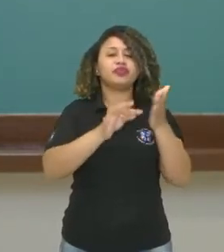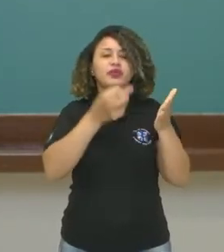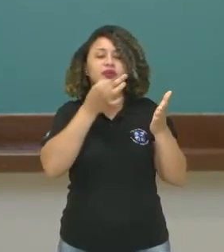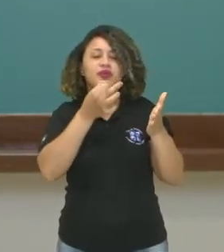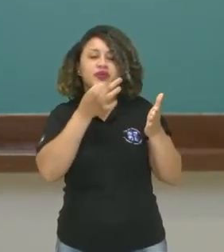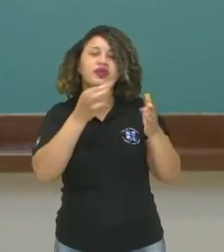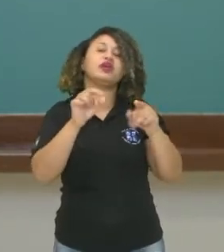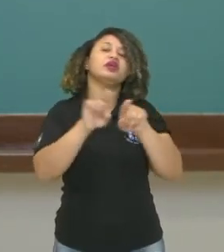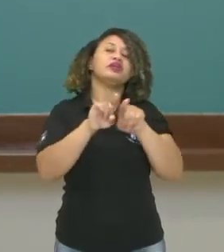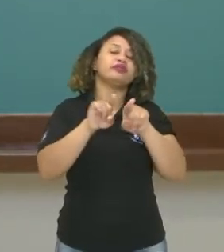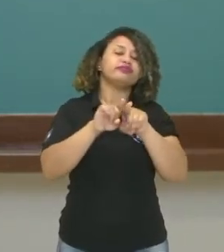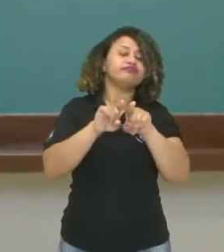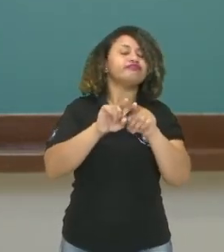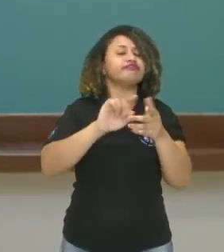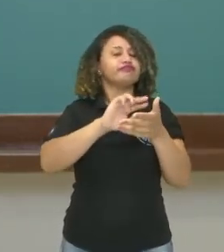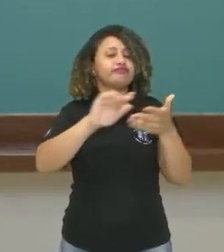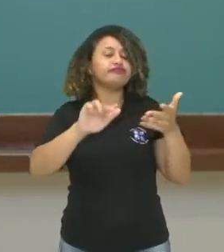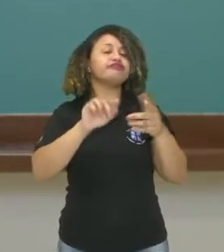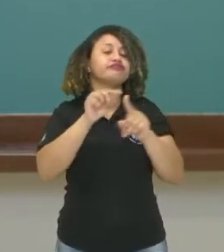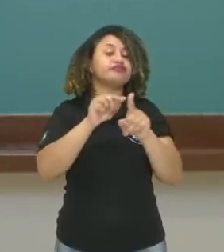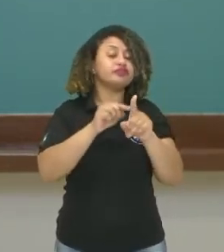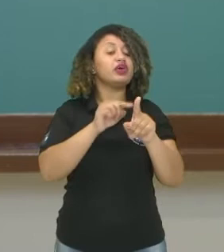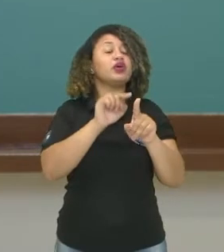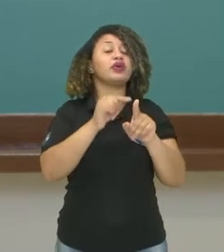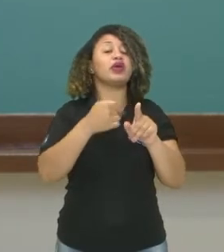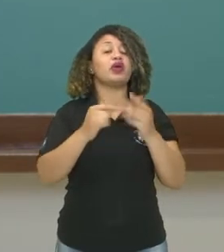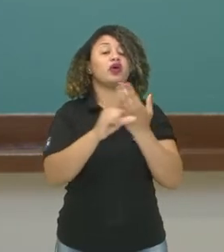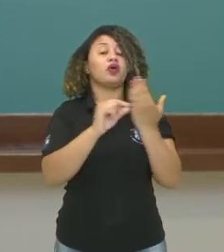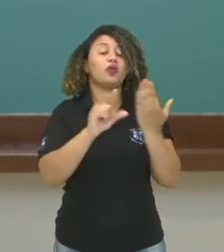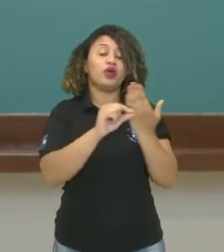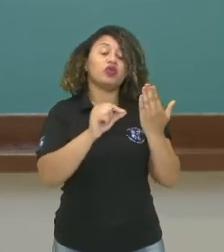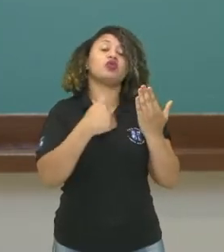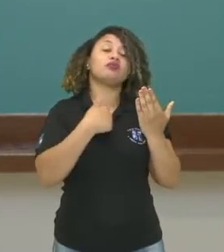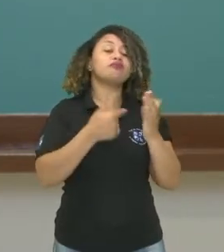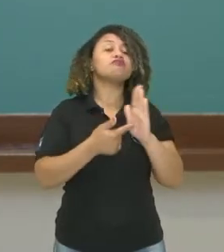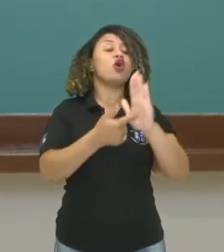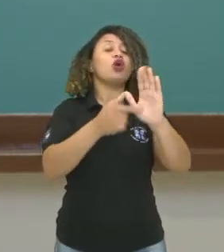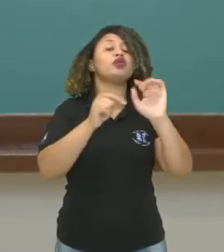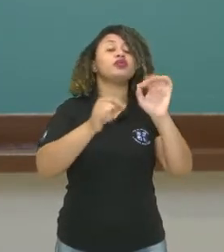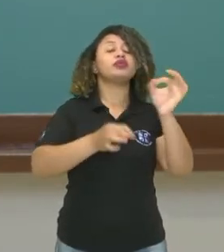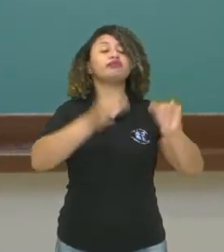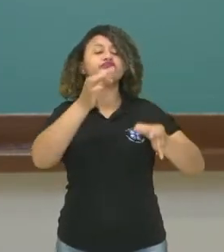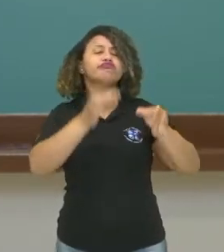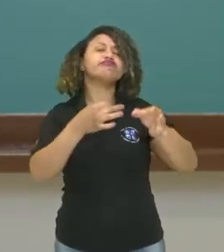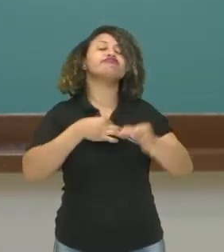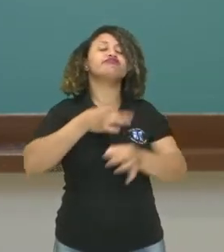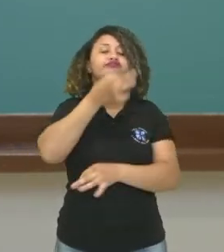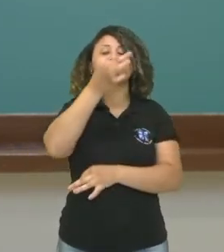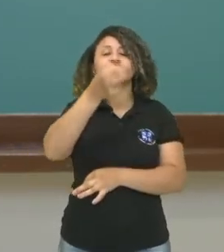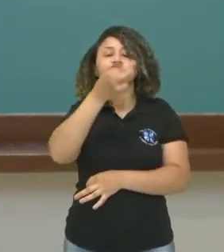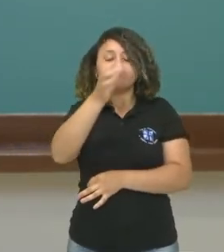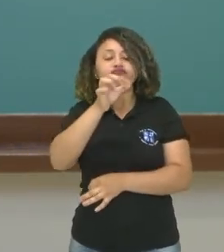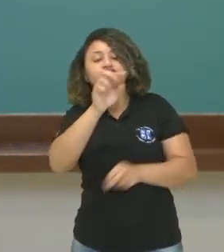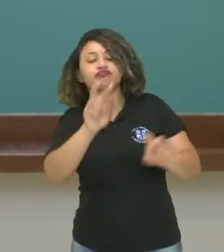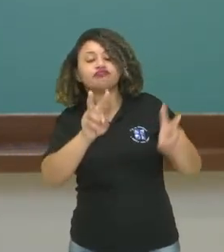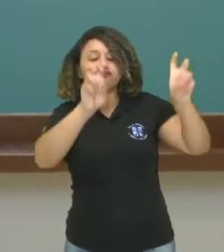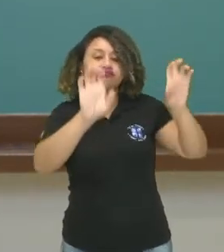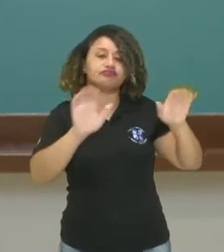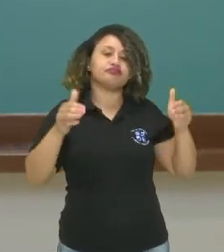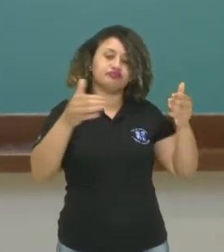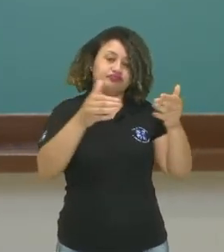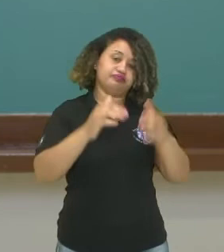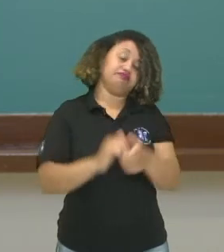que o autor expressa ali uma avaliação, um julgamento a respeito de uma temática específica,